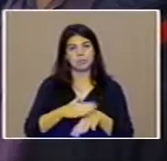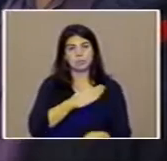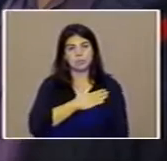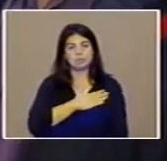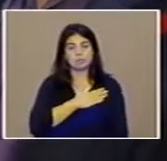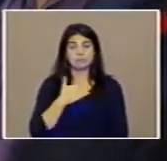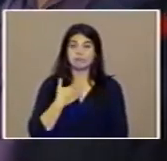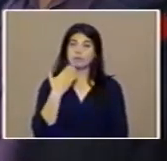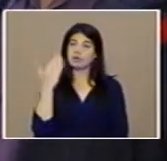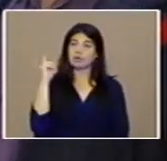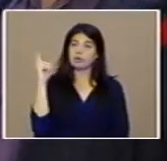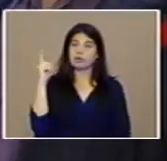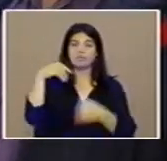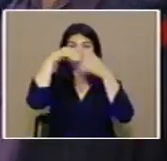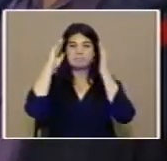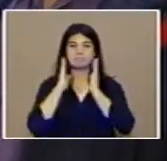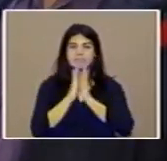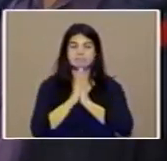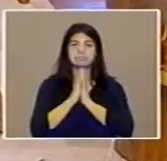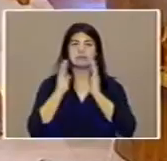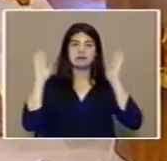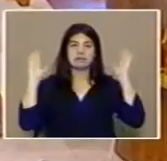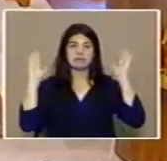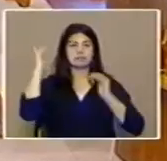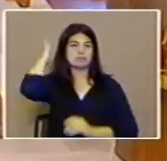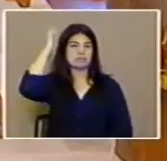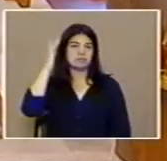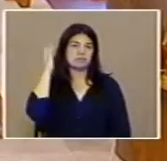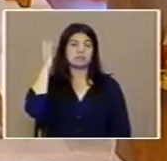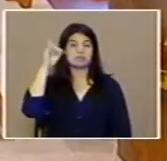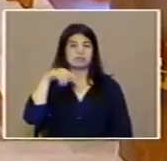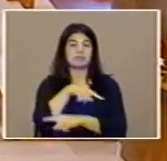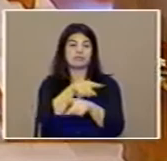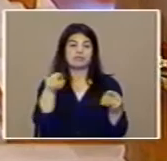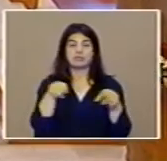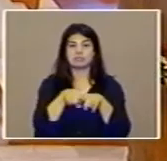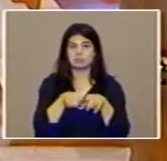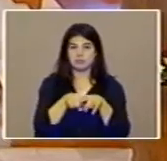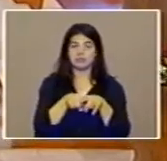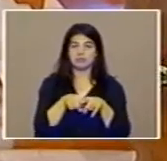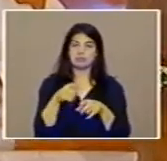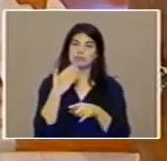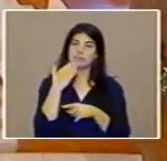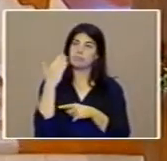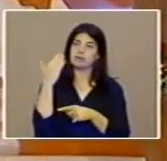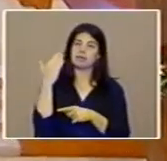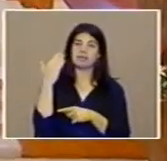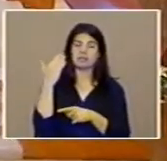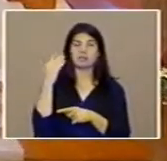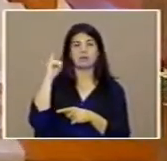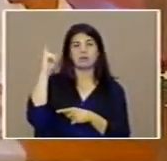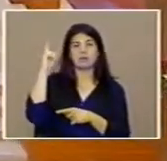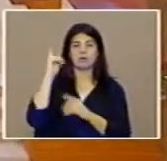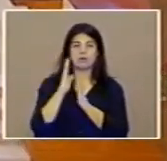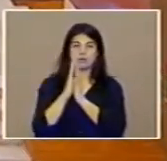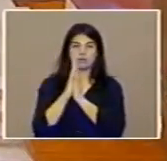e peço a Virgem Maria aos anjos e Santos EA vós irmãos que rogueis por mim a